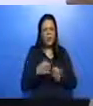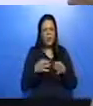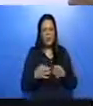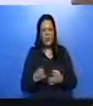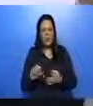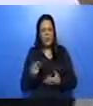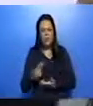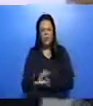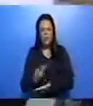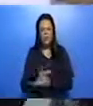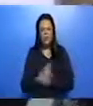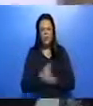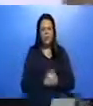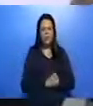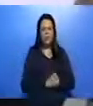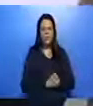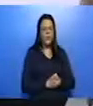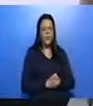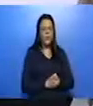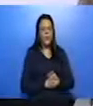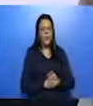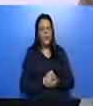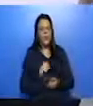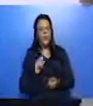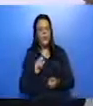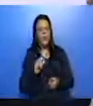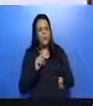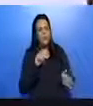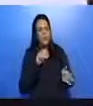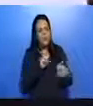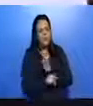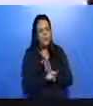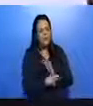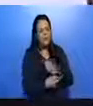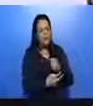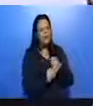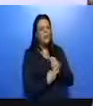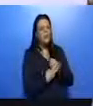Olha só, faço a pergunta ao verbo. O que?